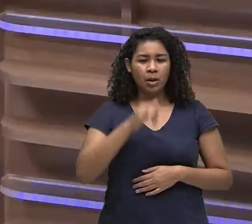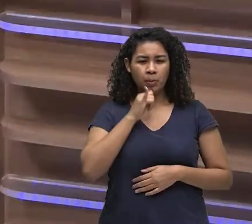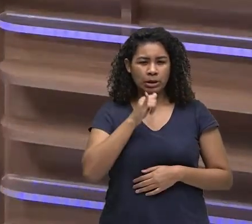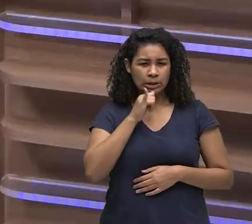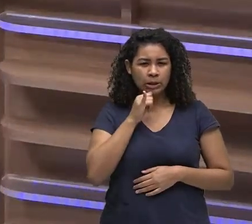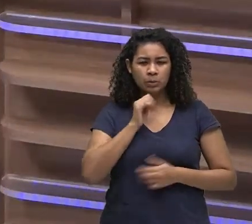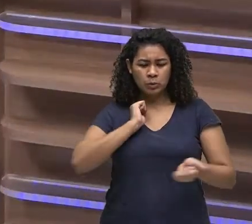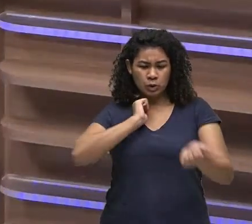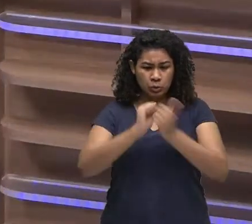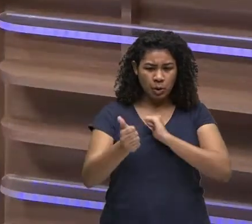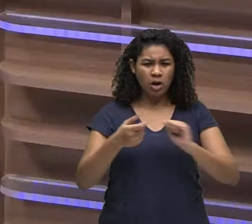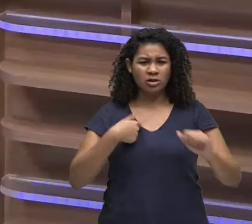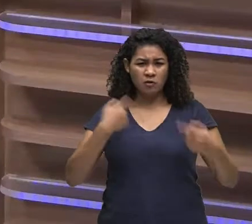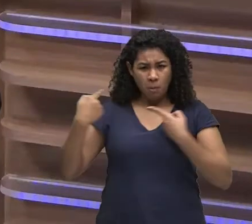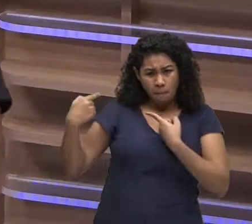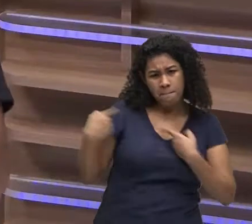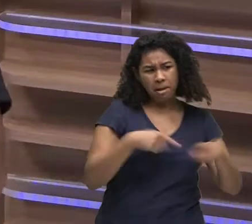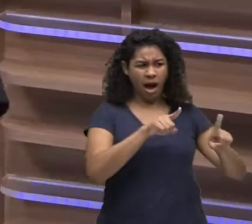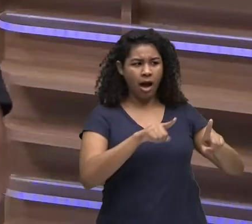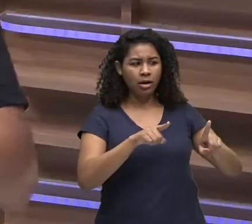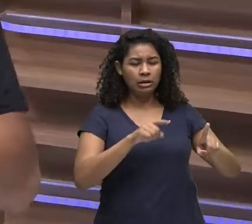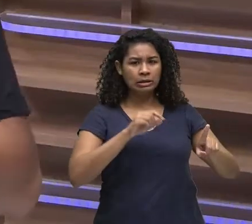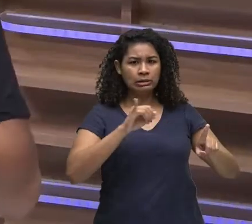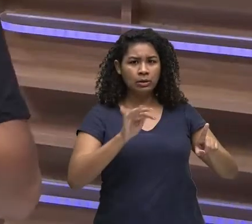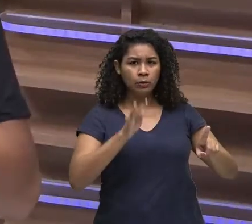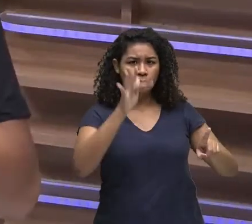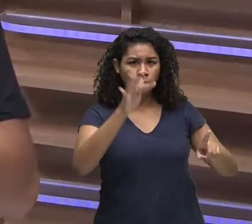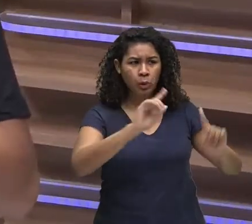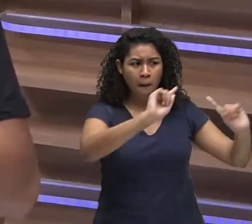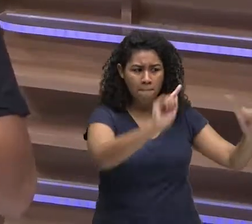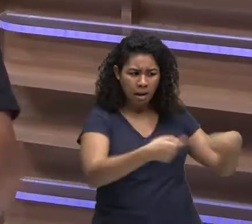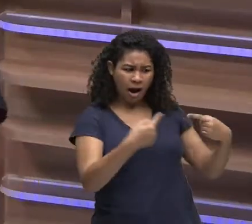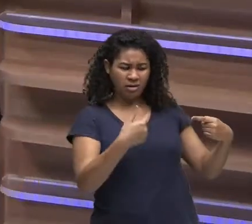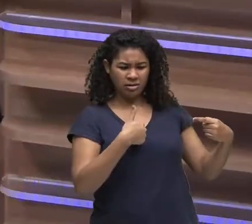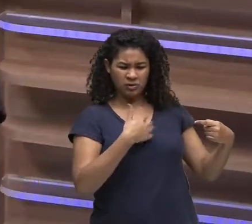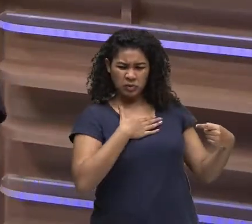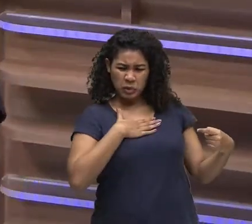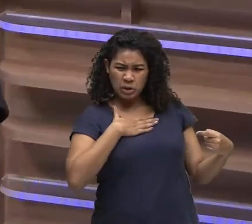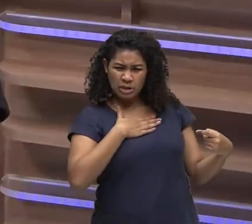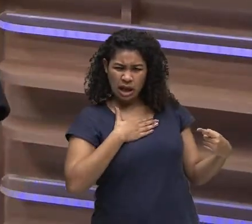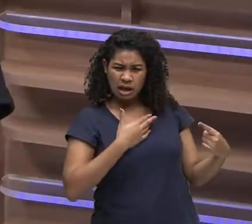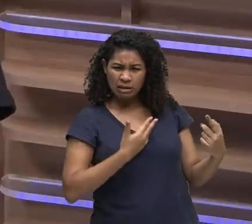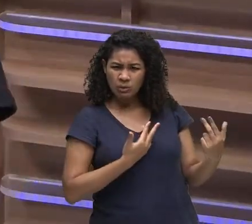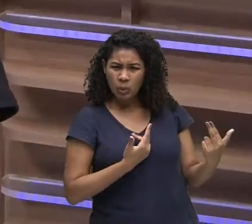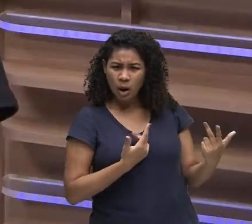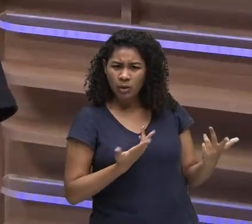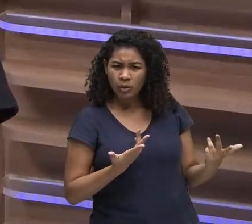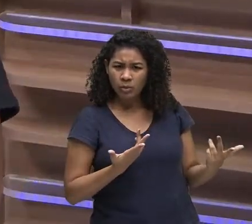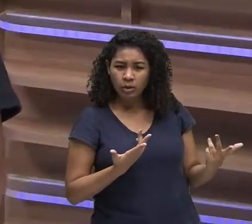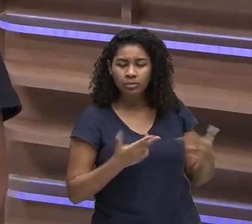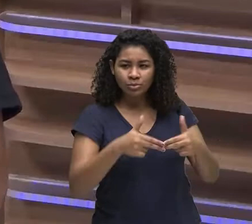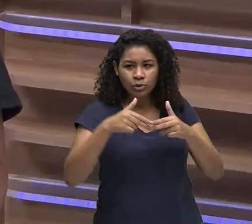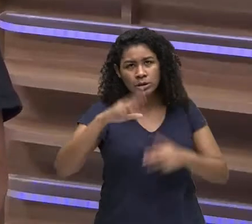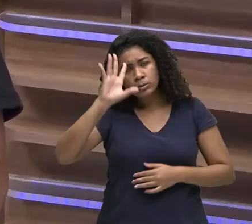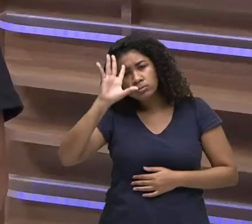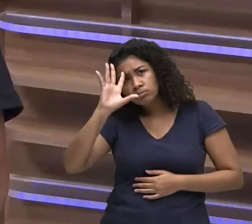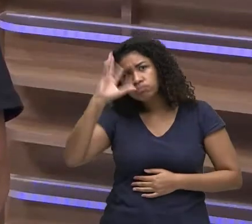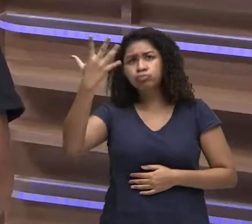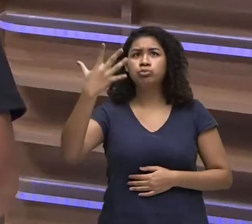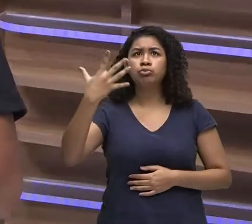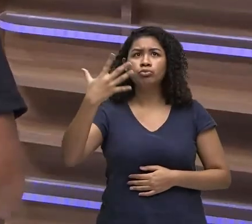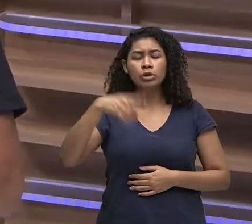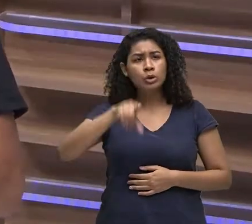estou aplicando no momento do jogo? Então é uma questão de análise, de procurar tomar a decisão correta,